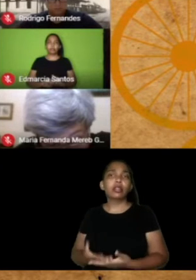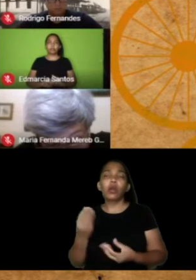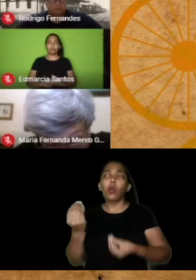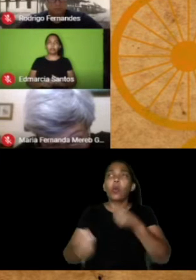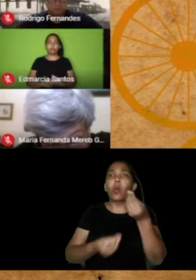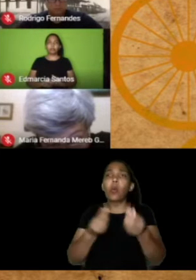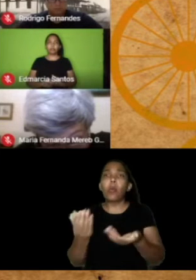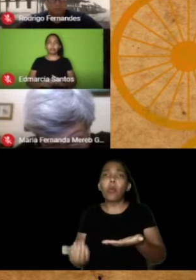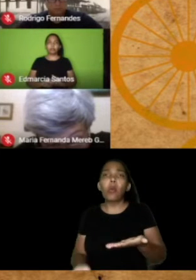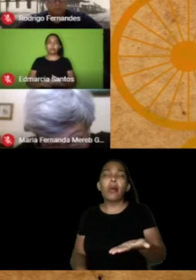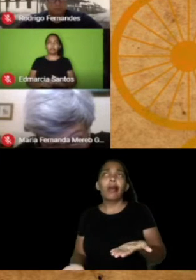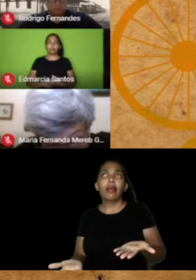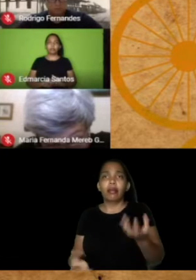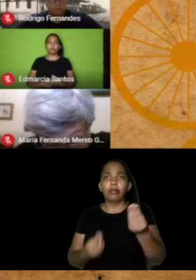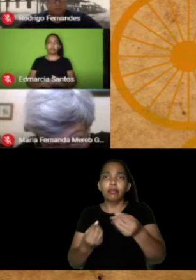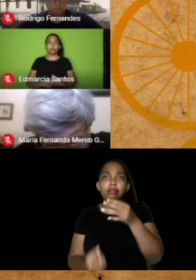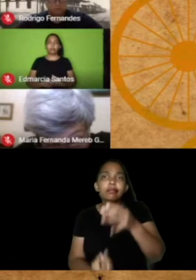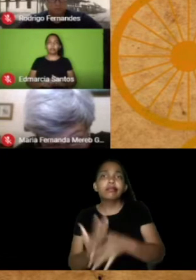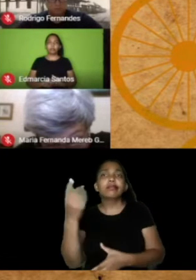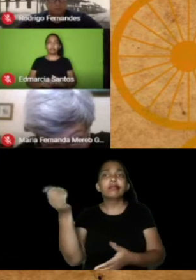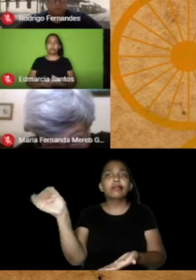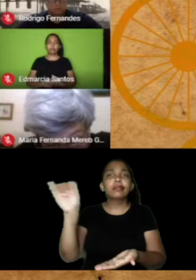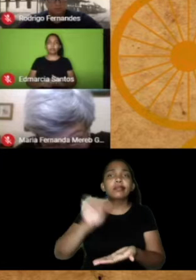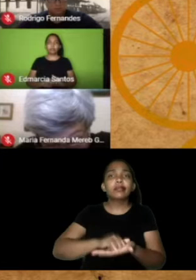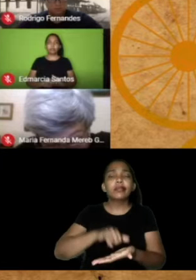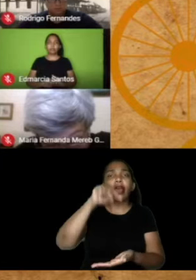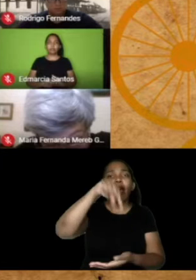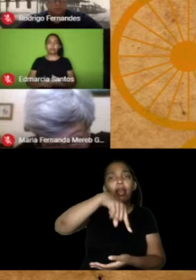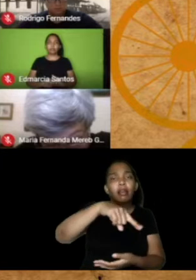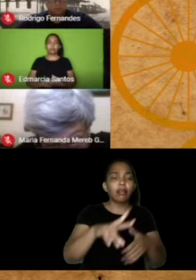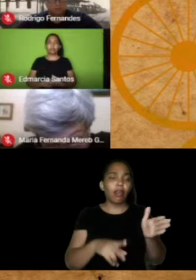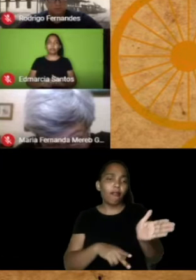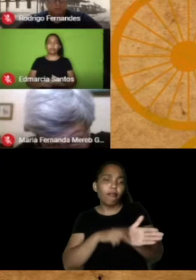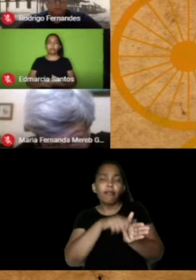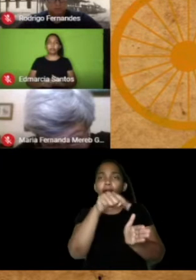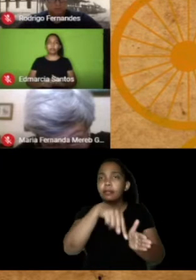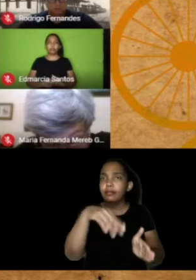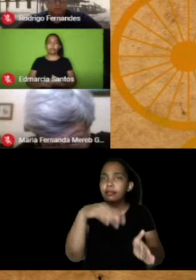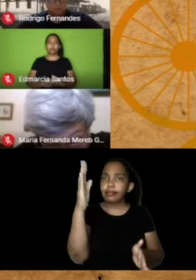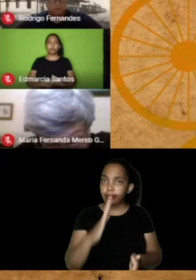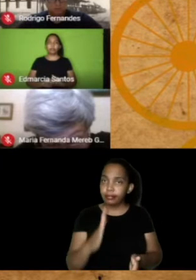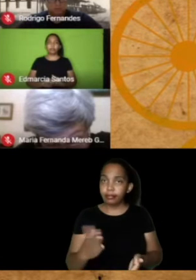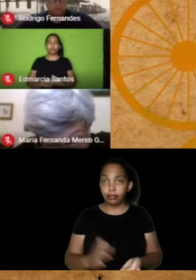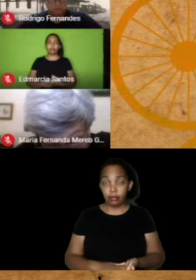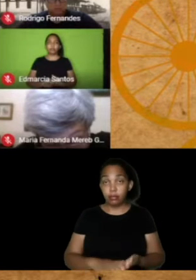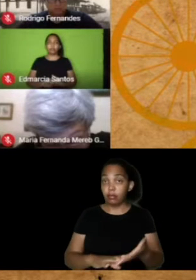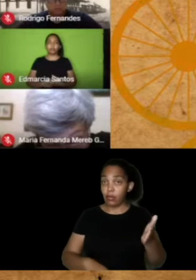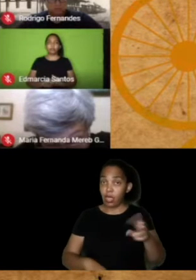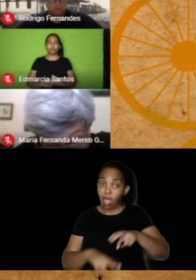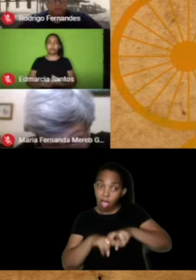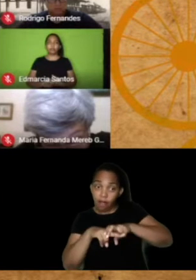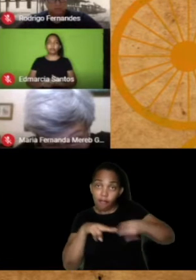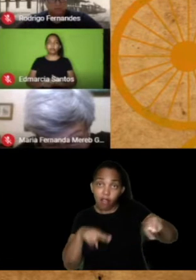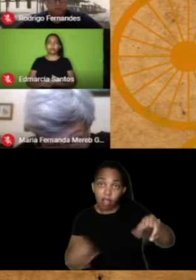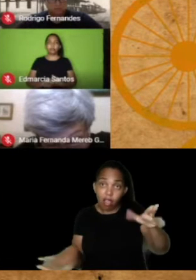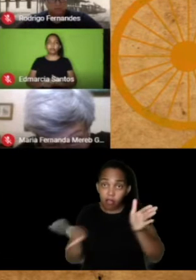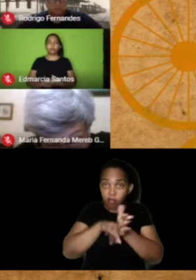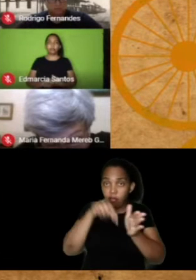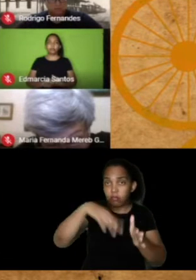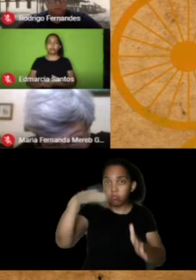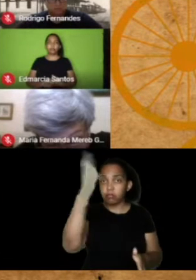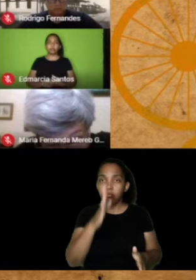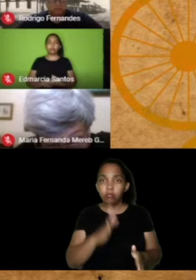ferrovia em vários locais do Brasil, já no período da República, e aí, logo em seguida, nós temos a vinda